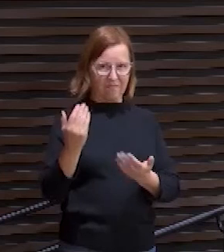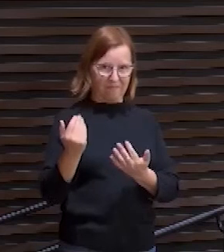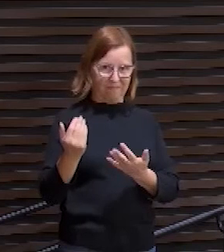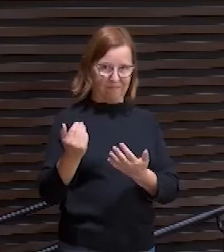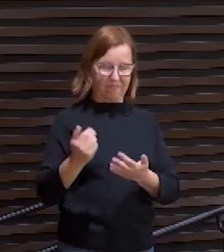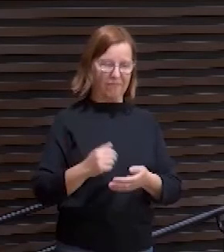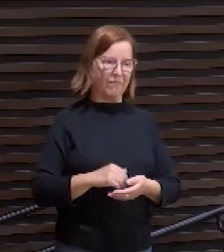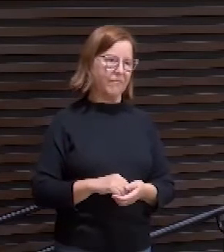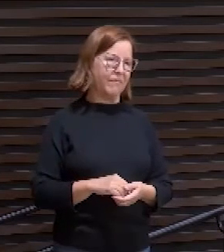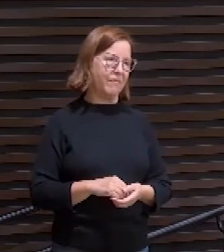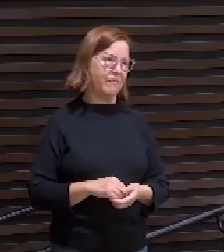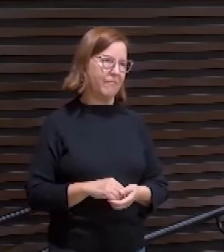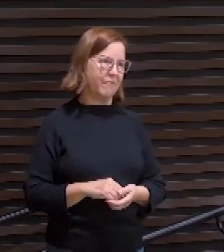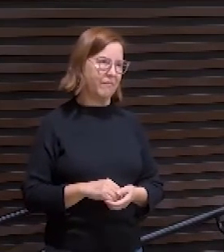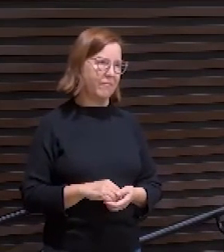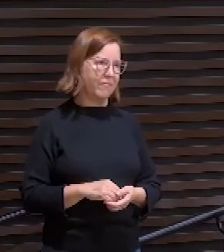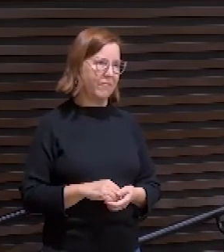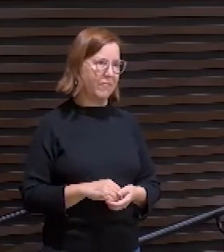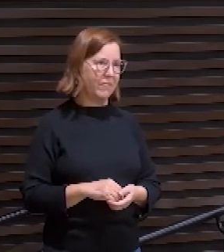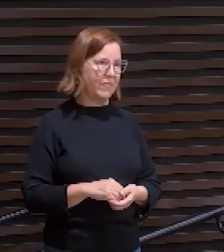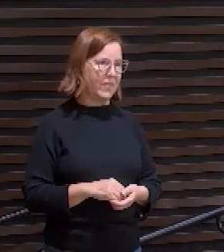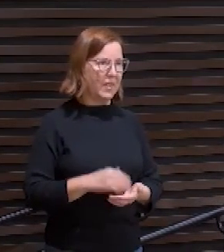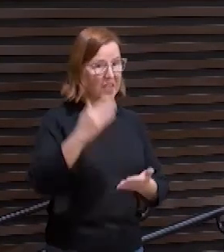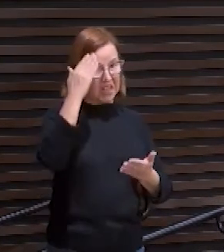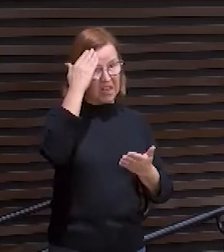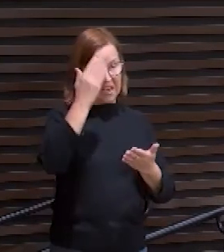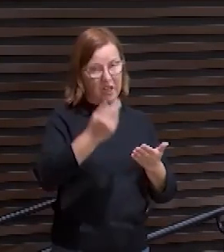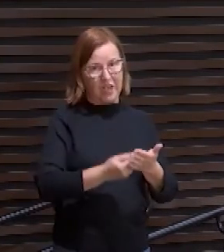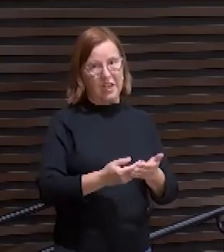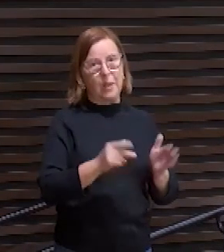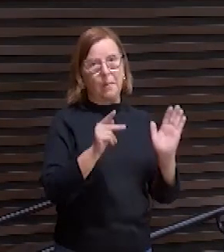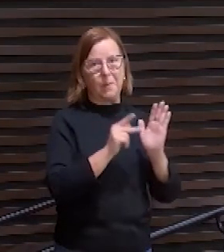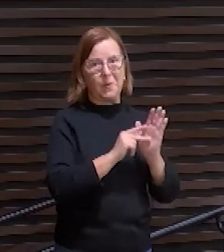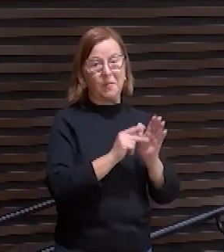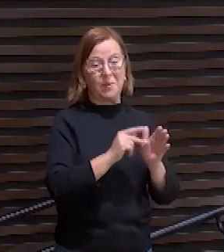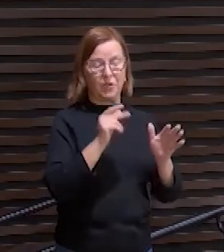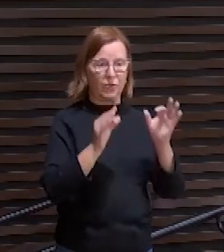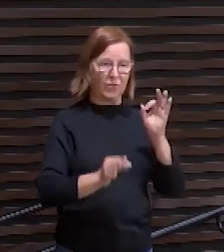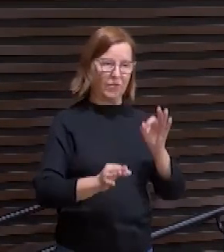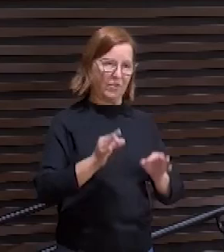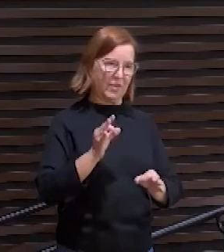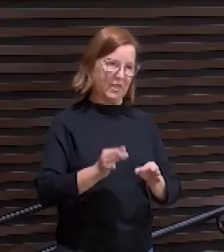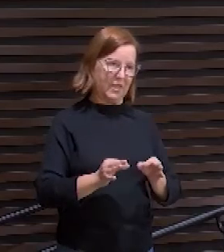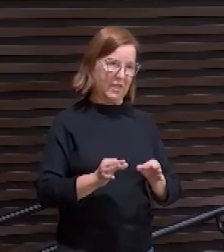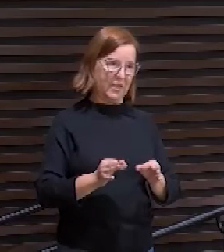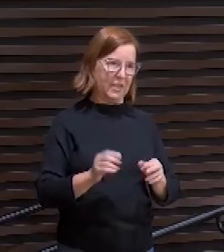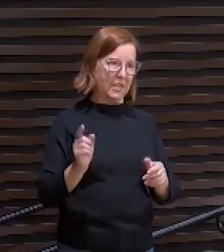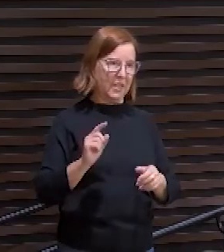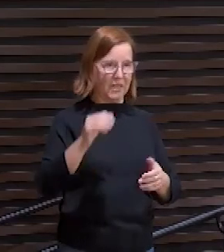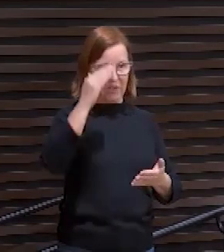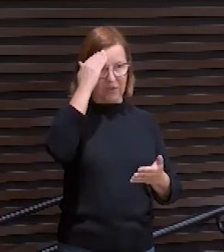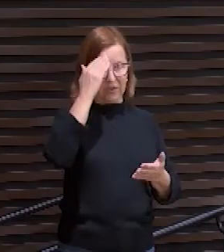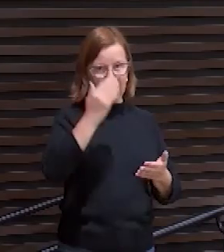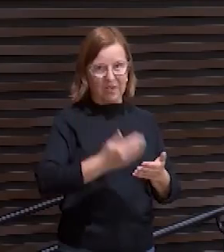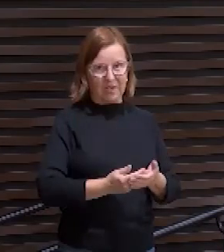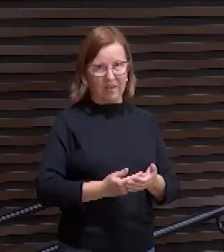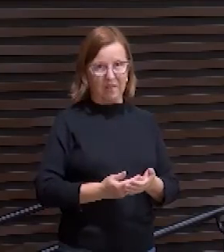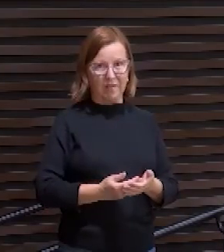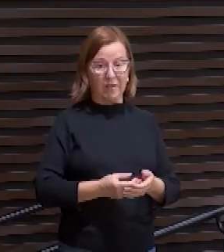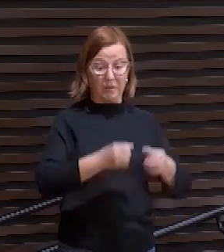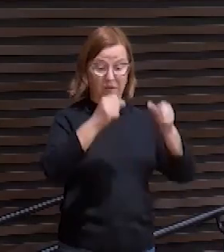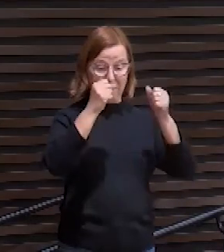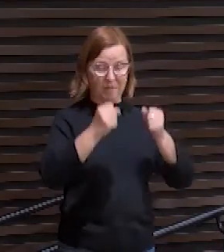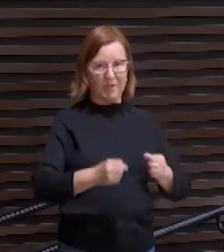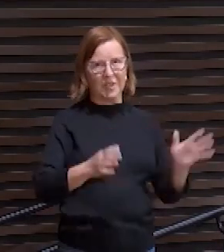mocidade. Acreditar na sua própria justiça e não crer na suficiência de